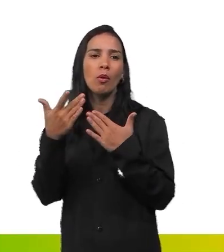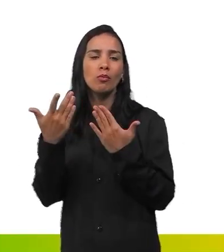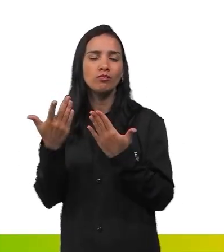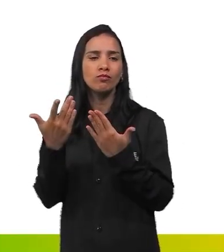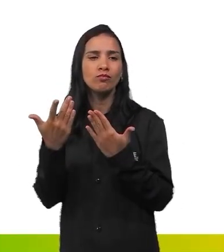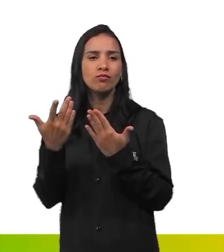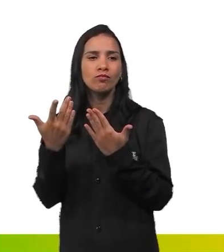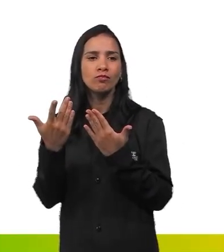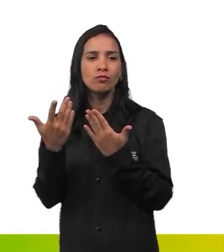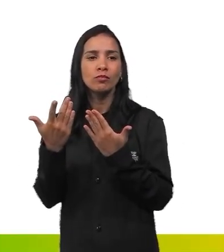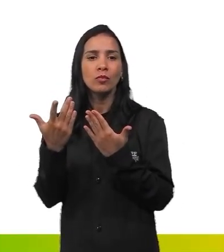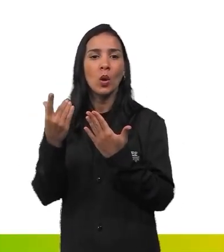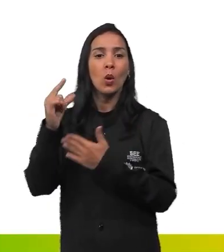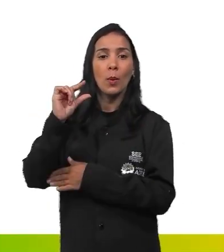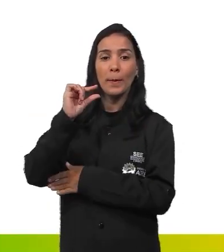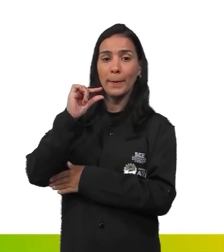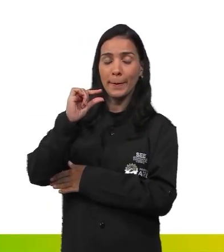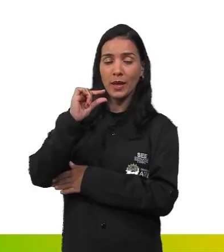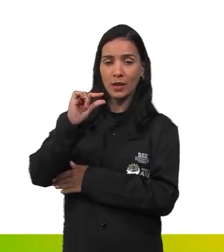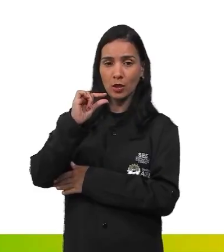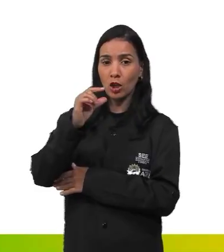menor número